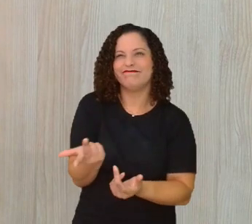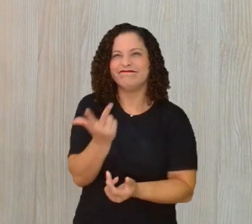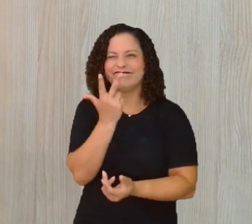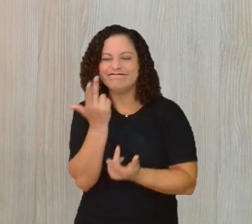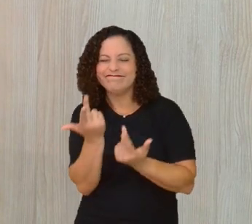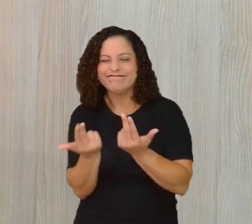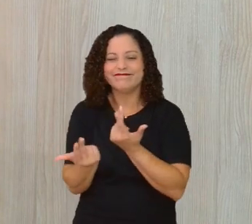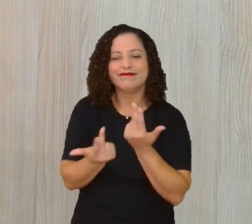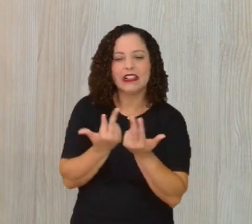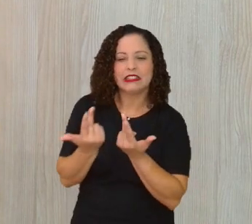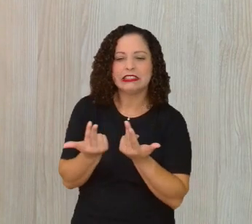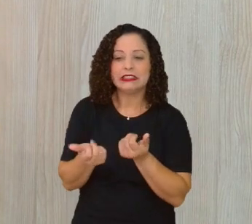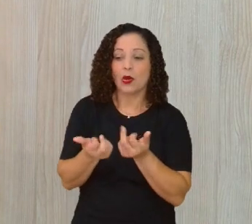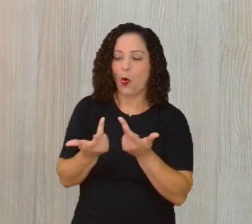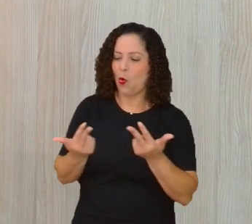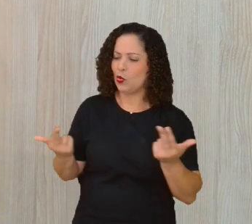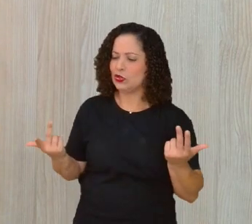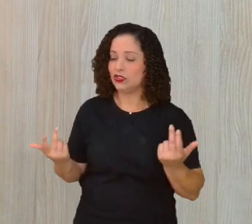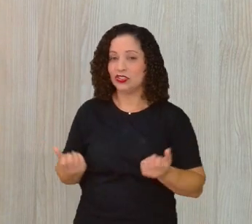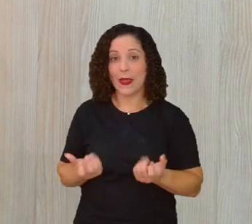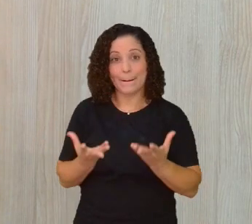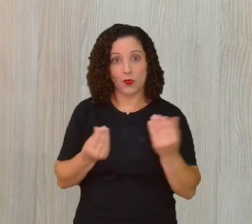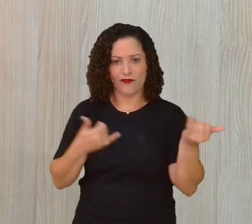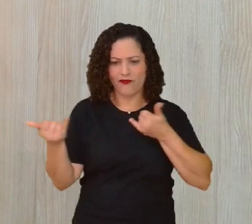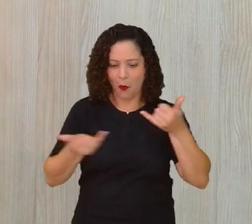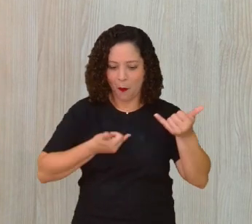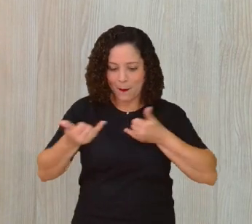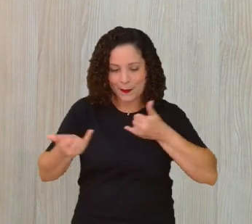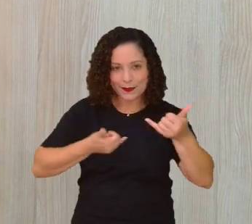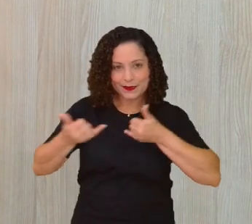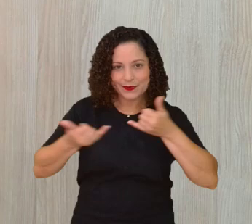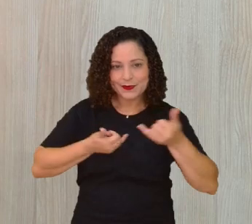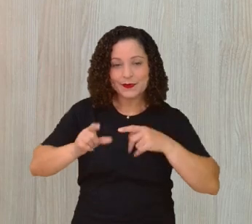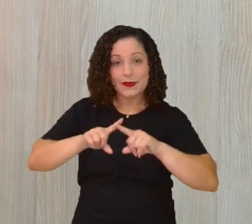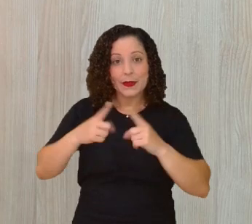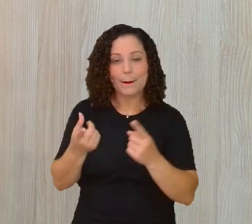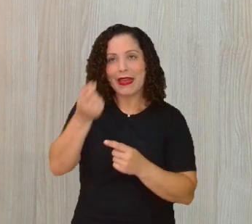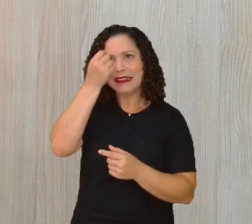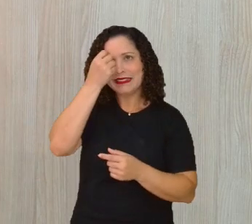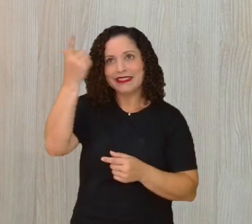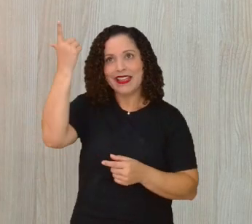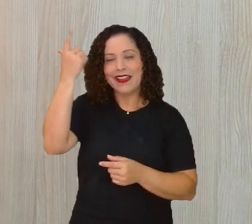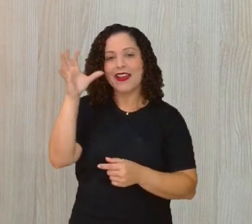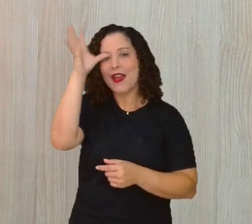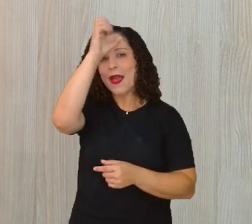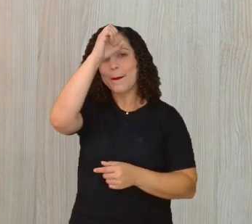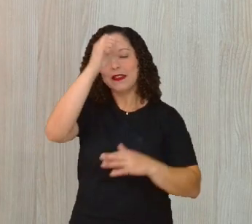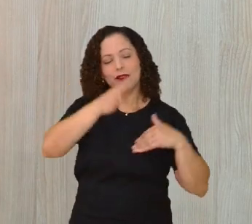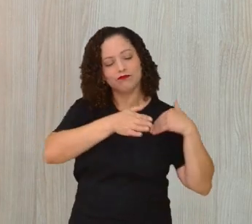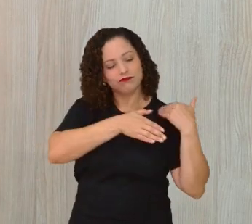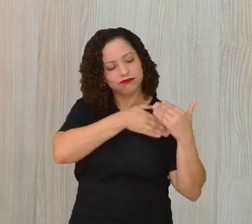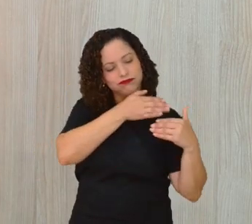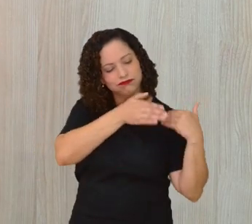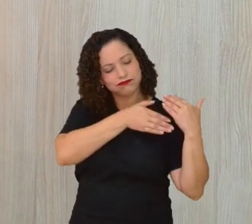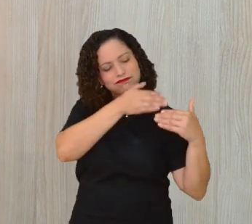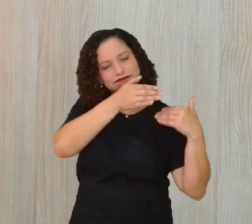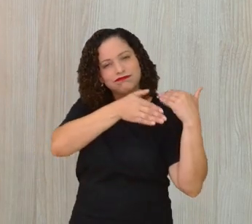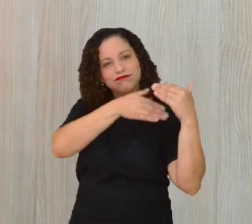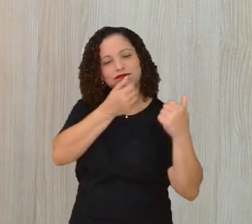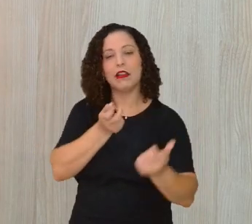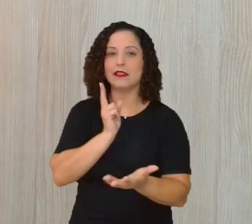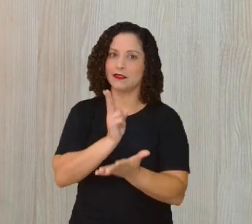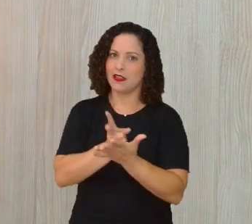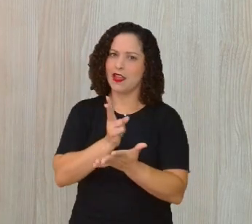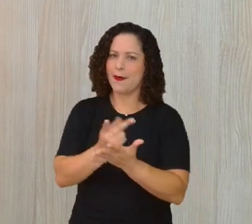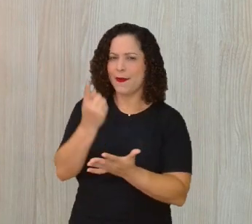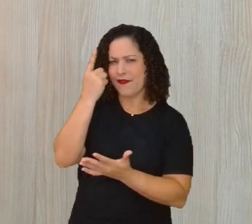coisa, né, de uma vez, mas a ideia é que a gente vá aprendendo as coisas aos pouquinhos. Por isso que a gente sempre retoma o